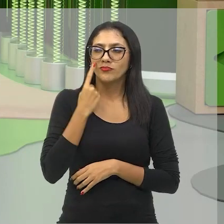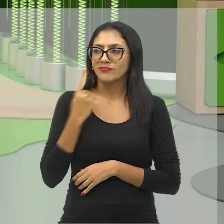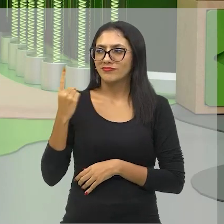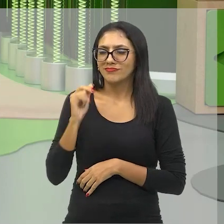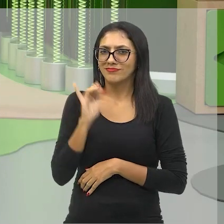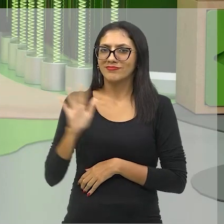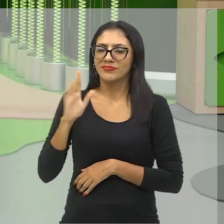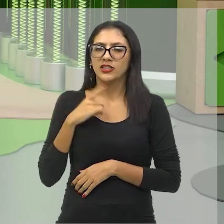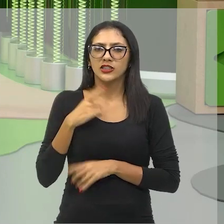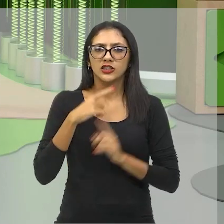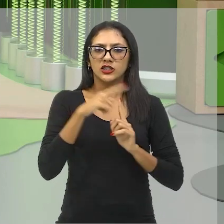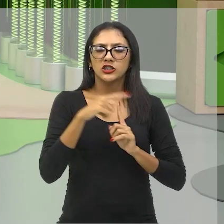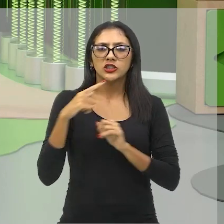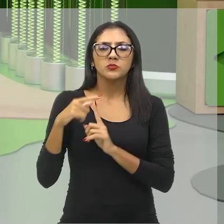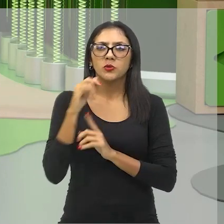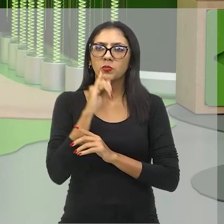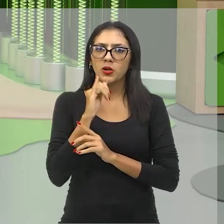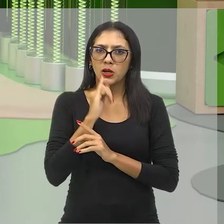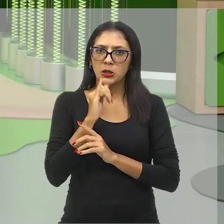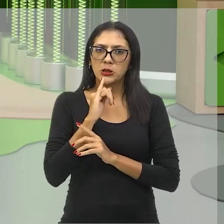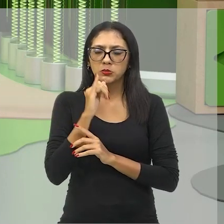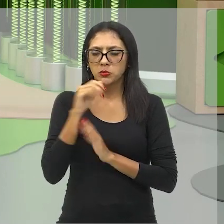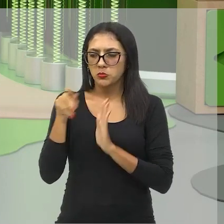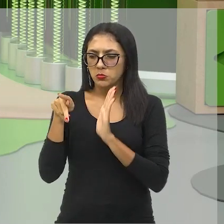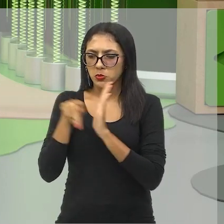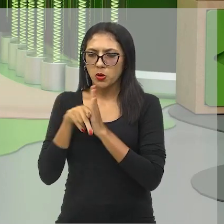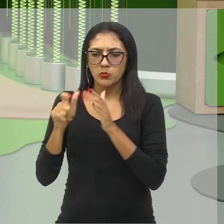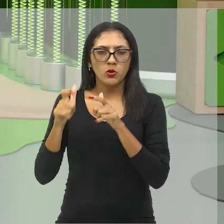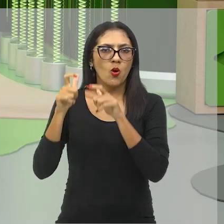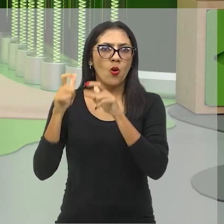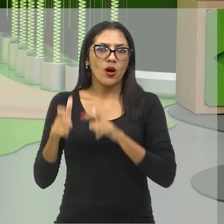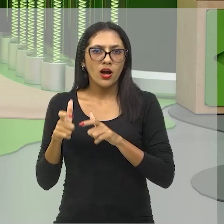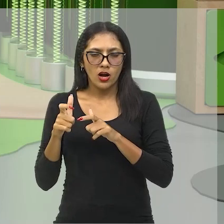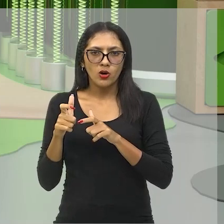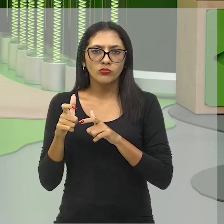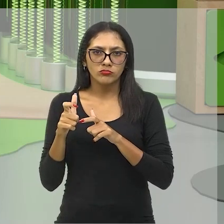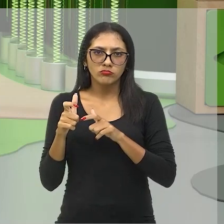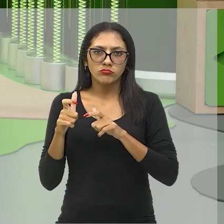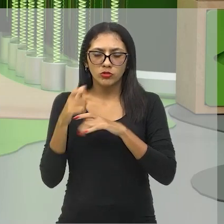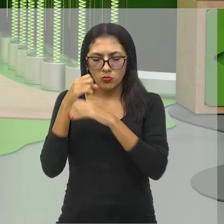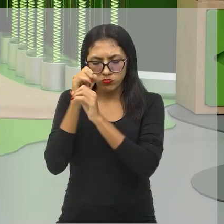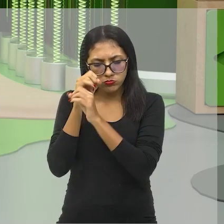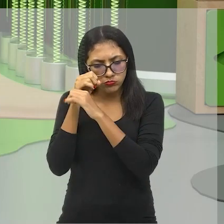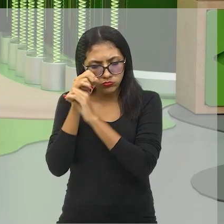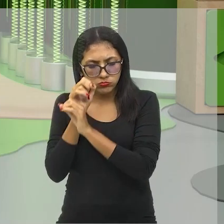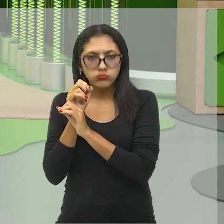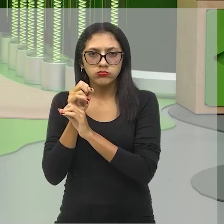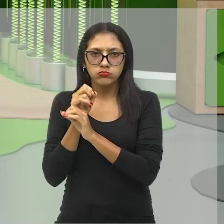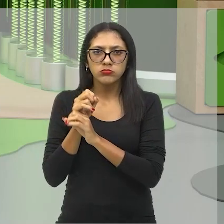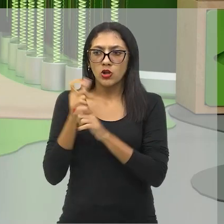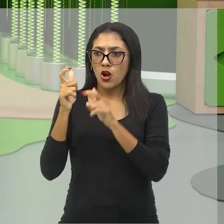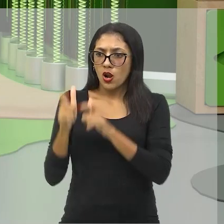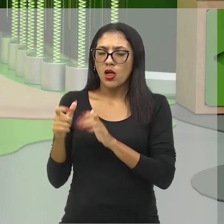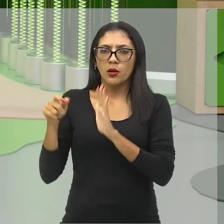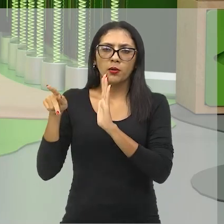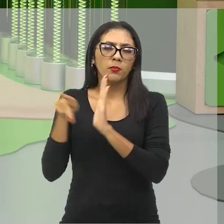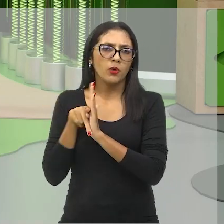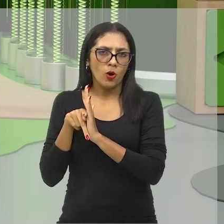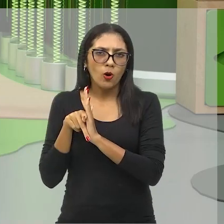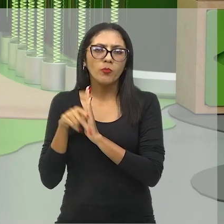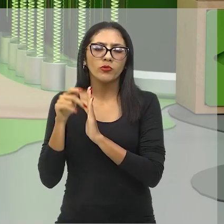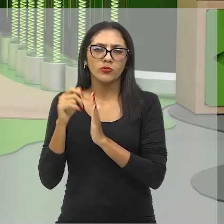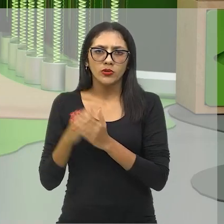ela pode acontecer, como eu disse, fora do corpo da mulher, e ela vai acontecer em laboratório, né, numa clínica especializada.